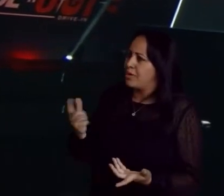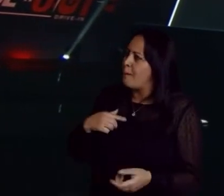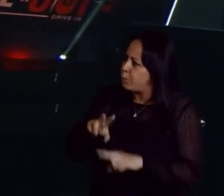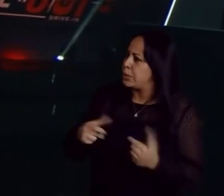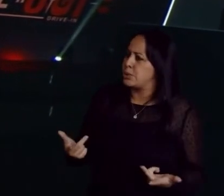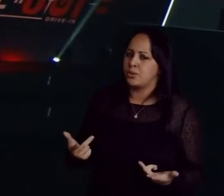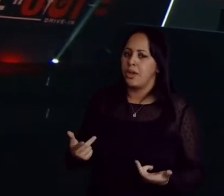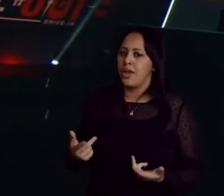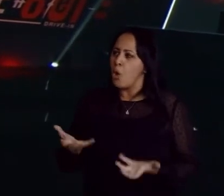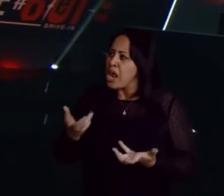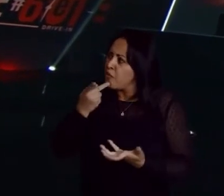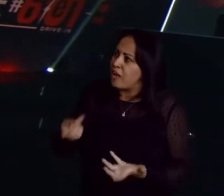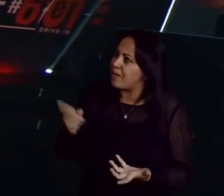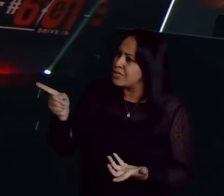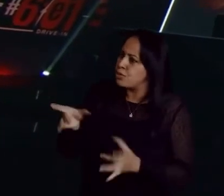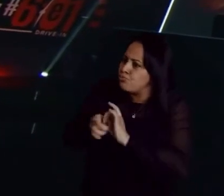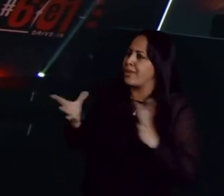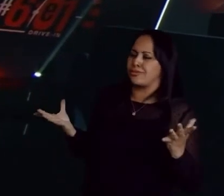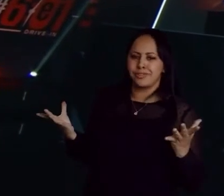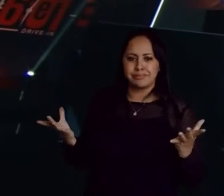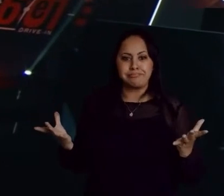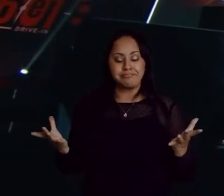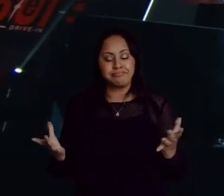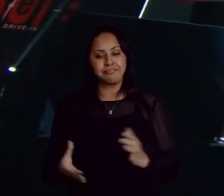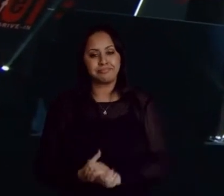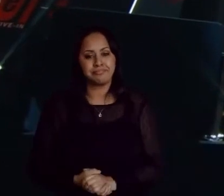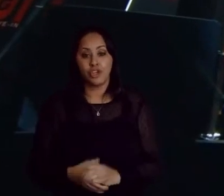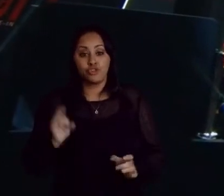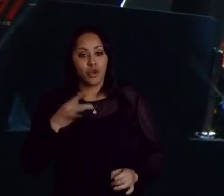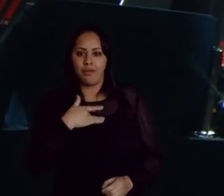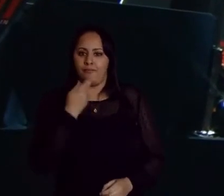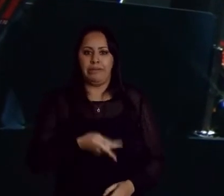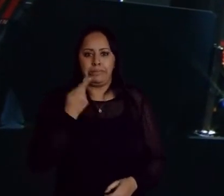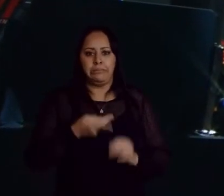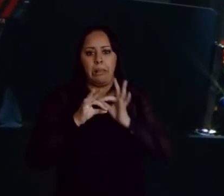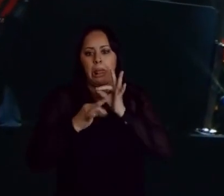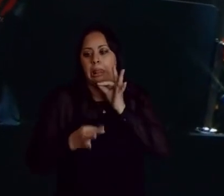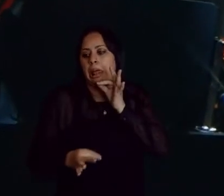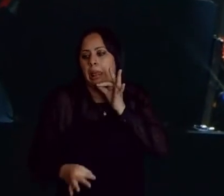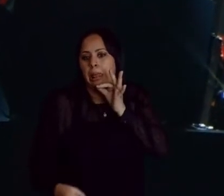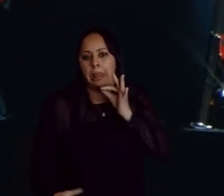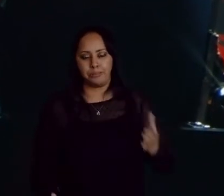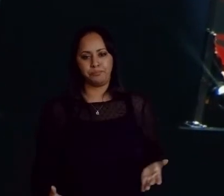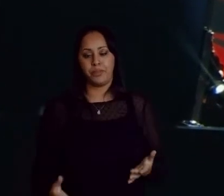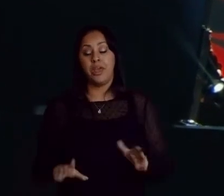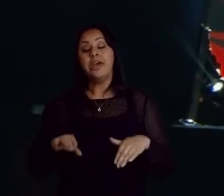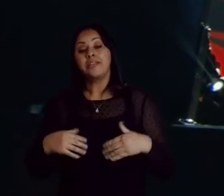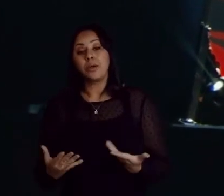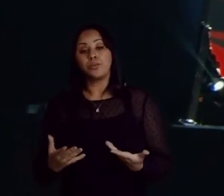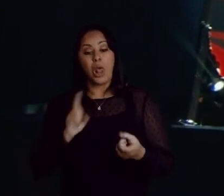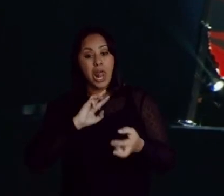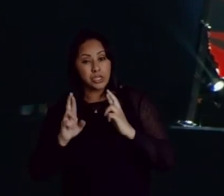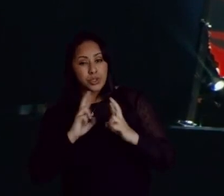semana emburrada, porque como eu não deixar eu conversar, alguém se identifica? Então a gente casa e é jogado no relacionamento, na